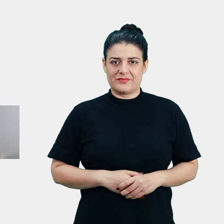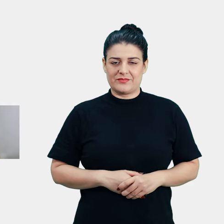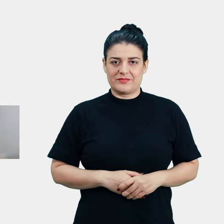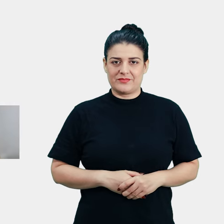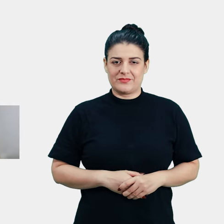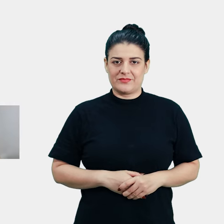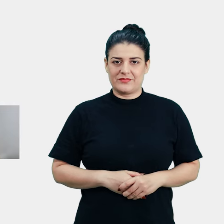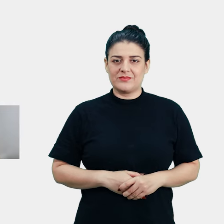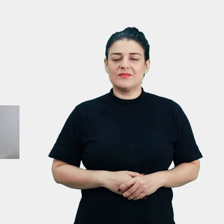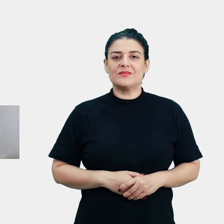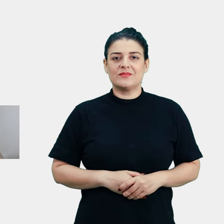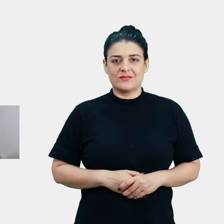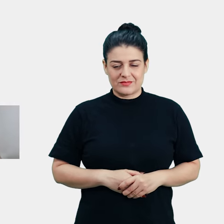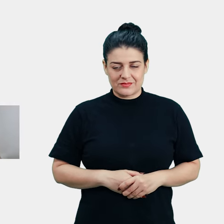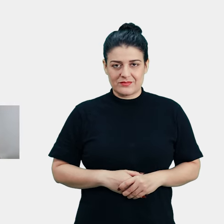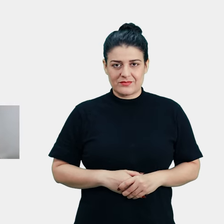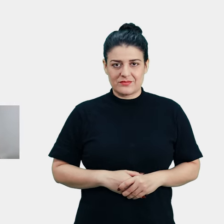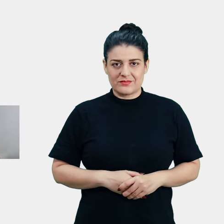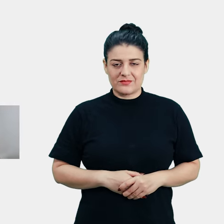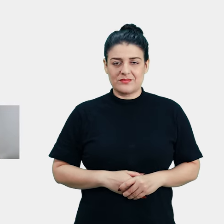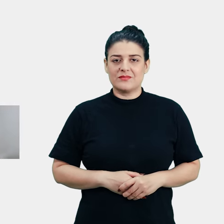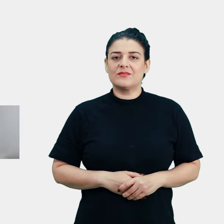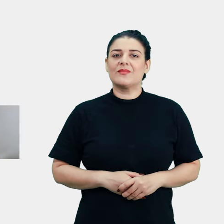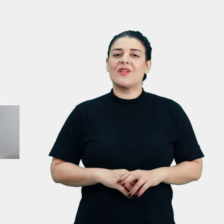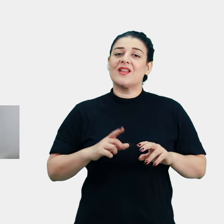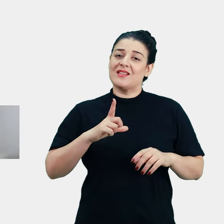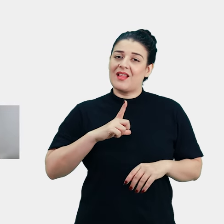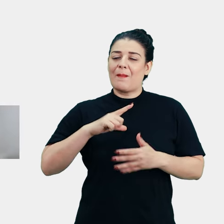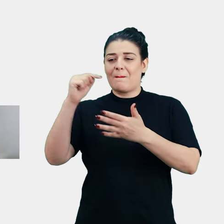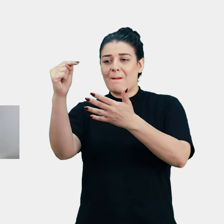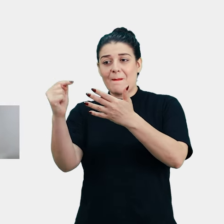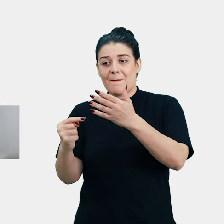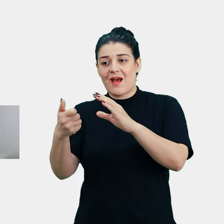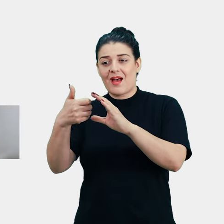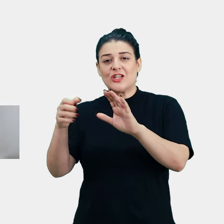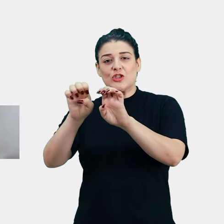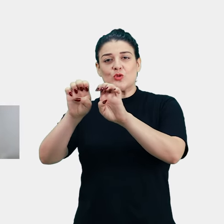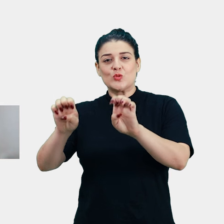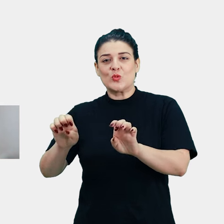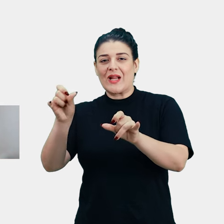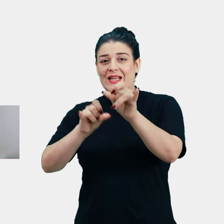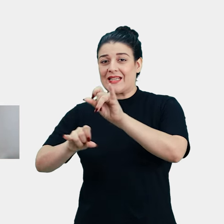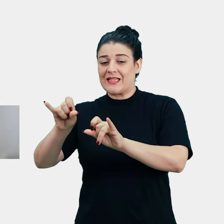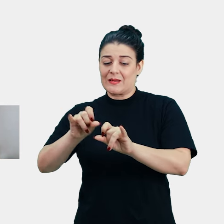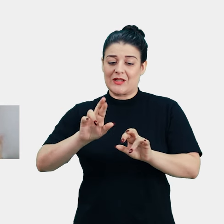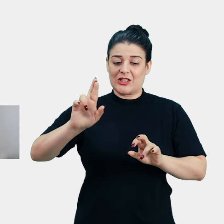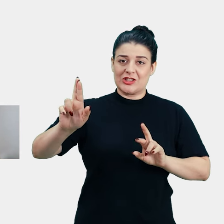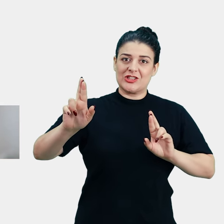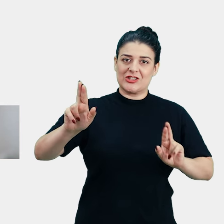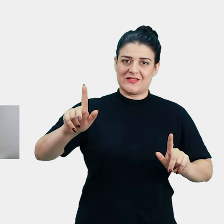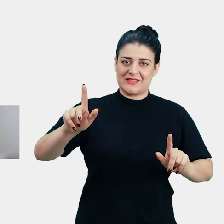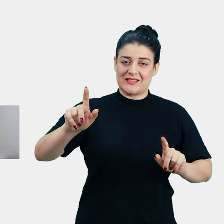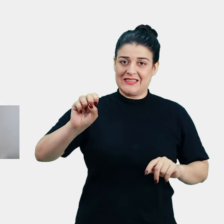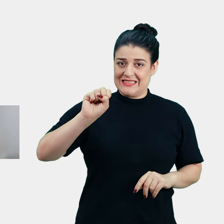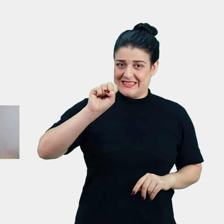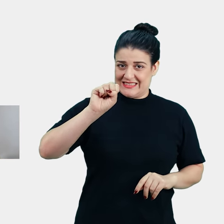O que faz, pessoal, com que eles fiquem separados é a diferença na estrutura química. Porque se